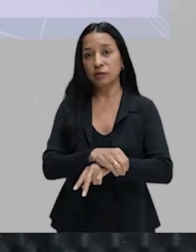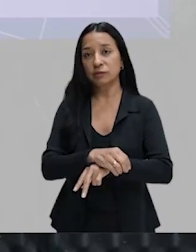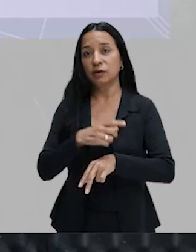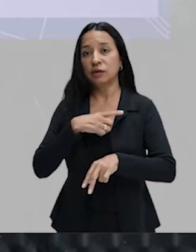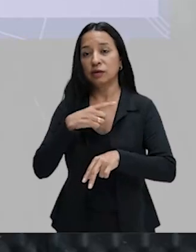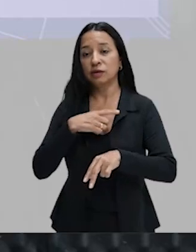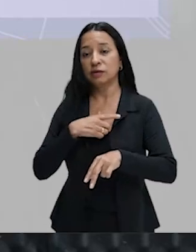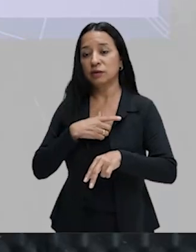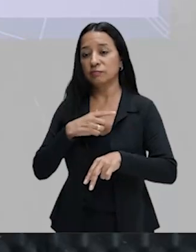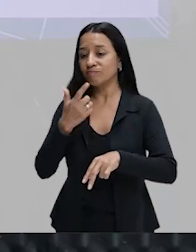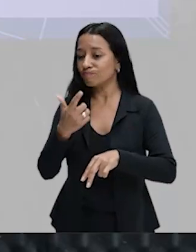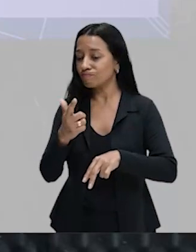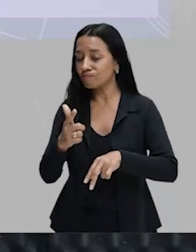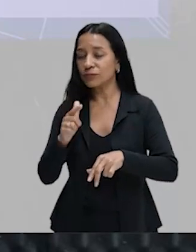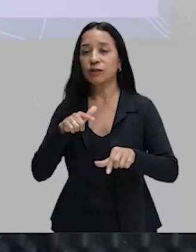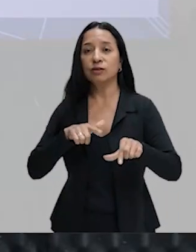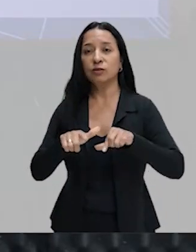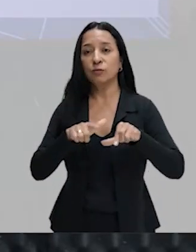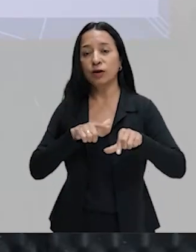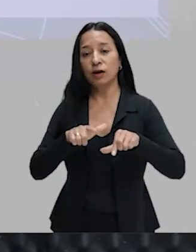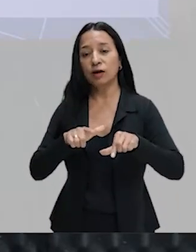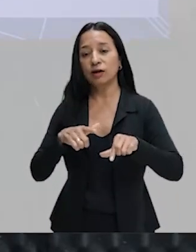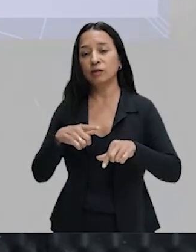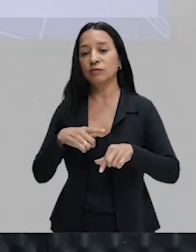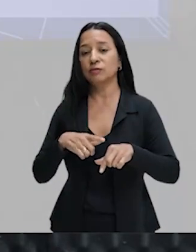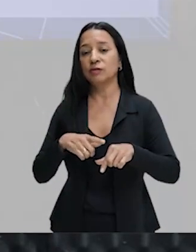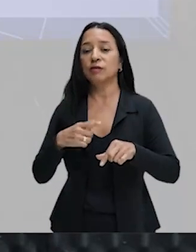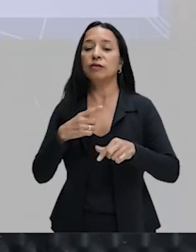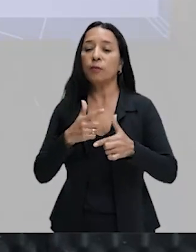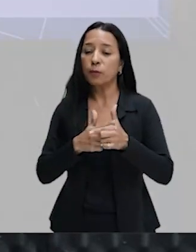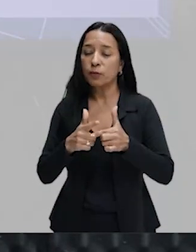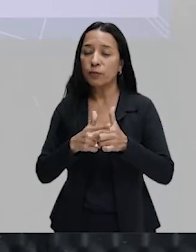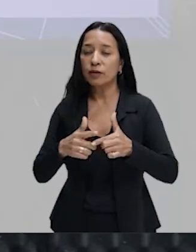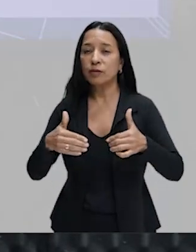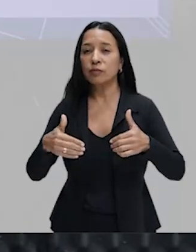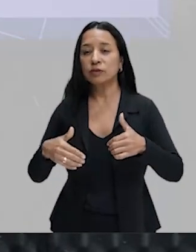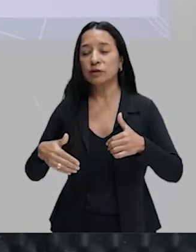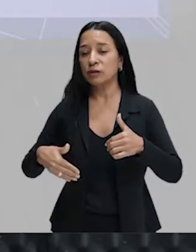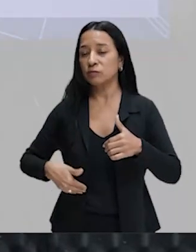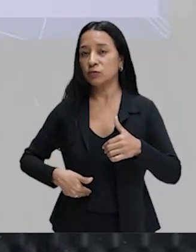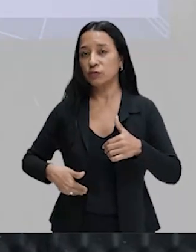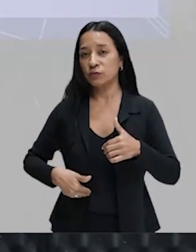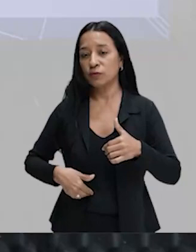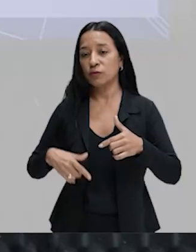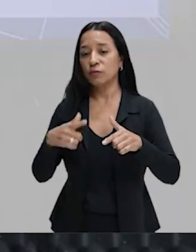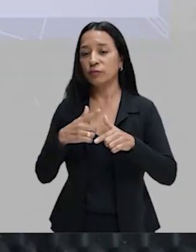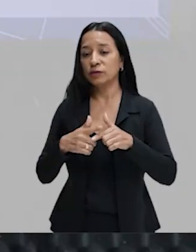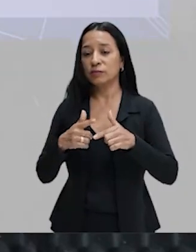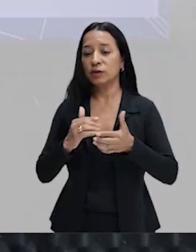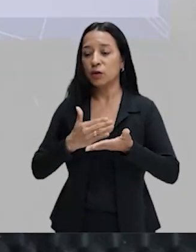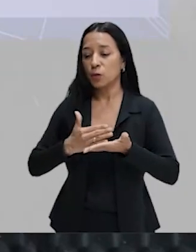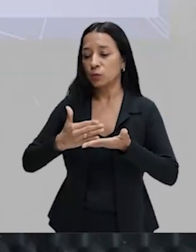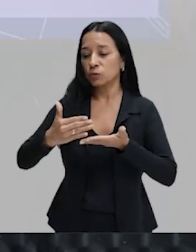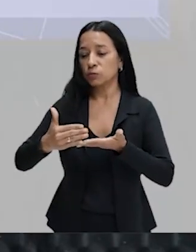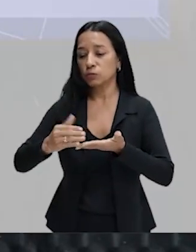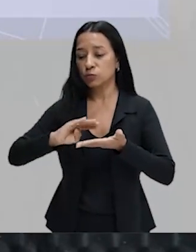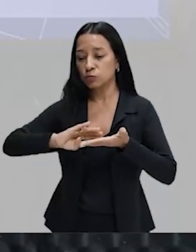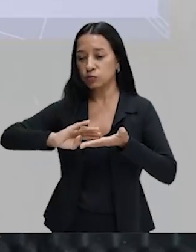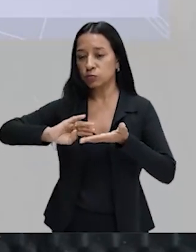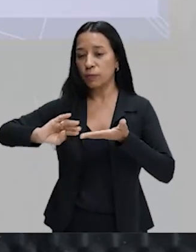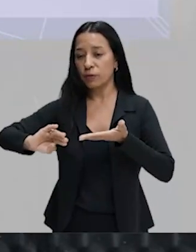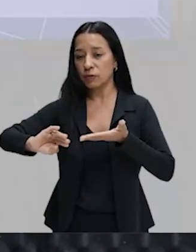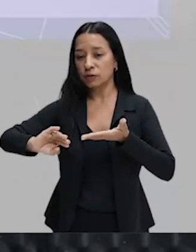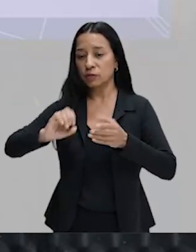trazer outras consequências, vai trazer fome, vai trazer também um processo de marginalização de uma sociedade. Isso